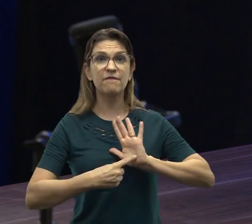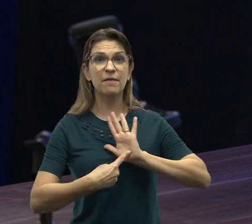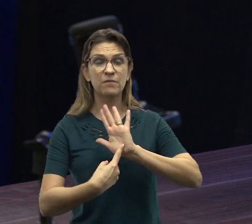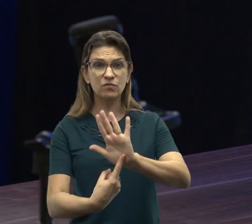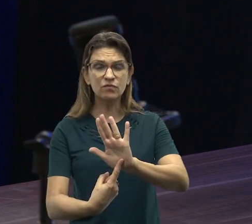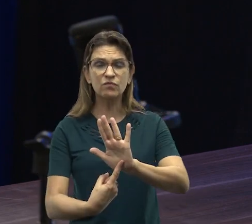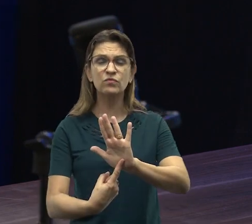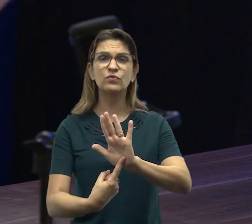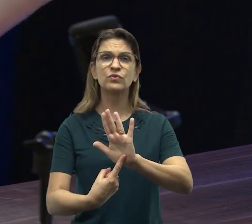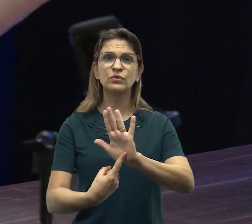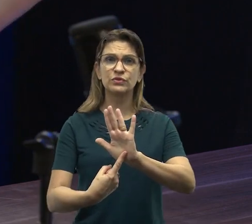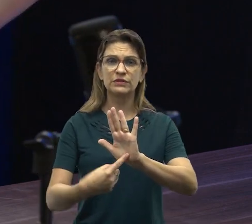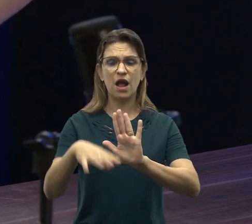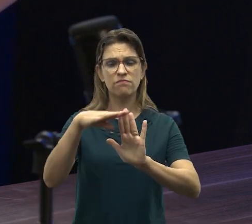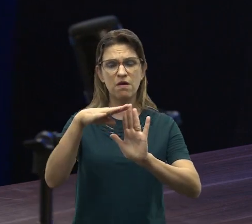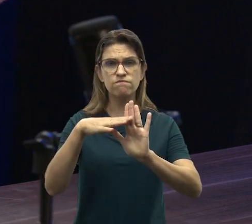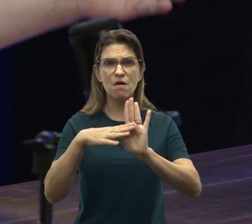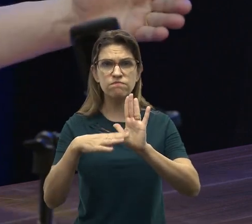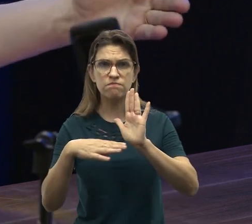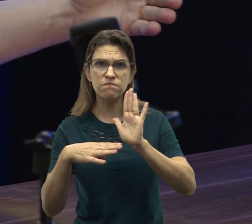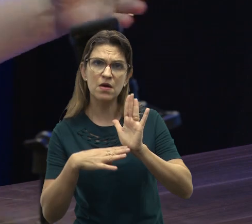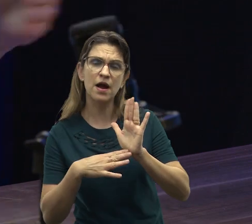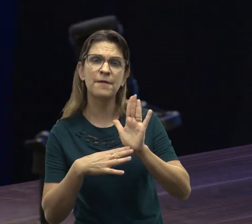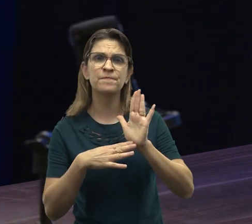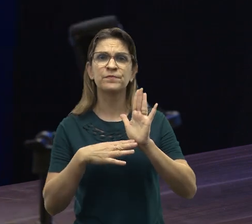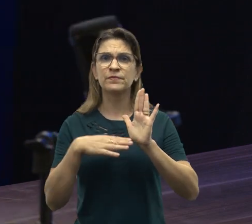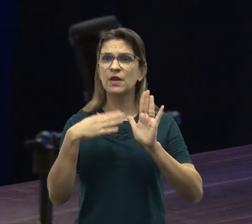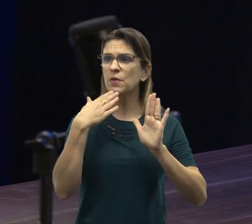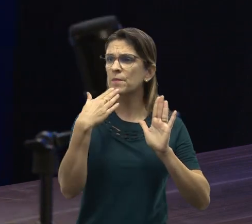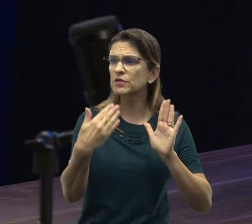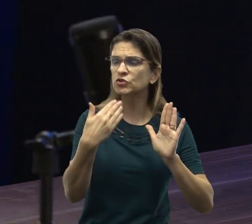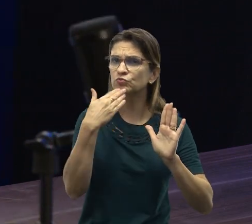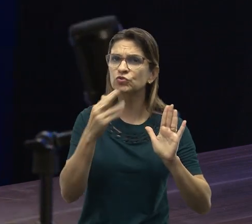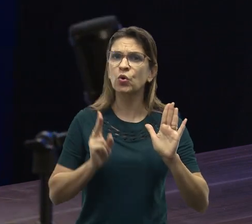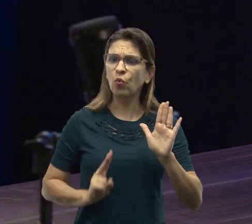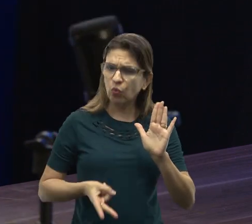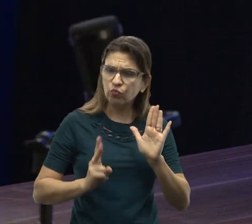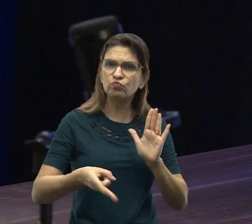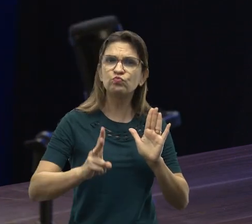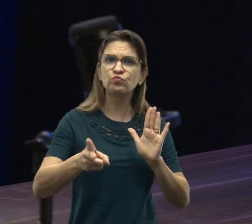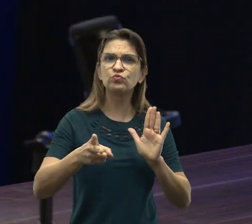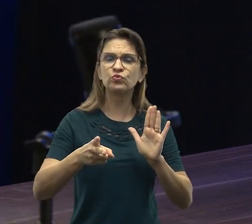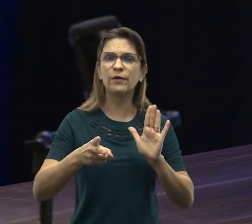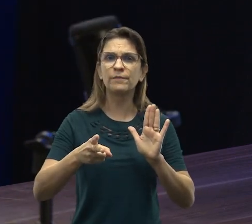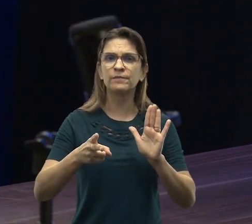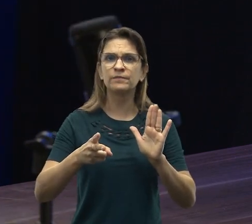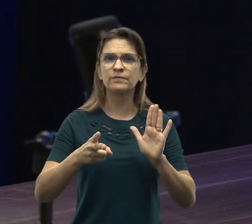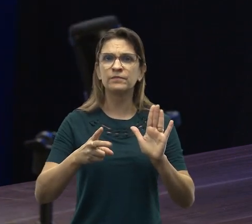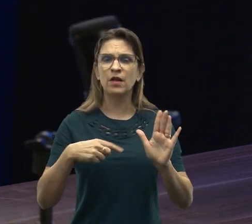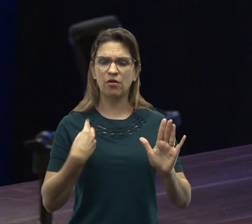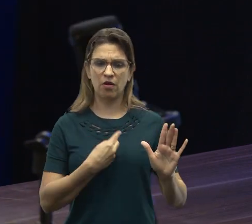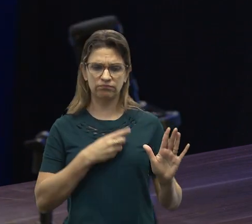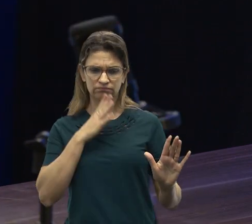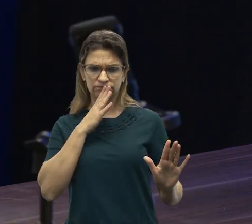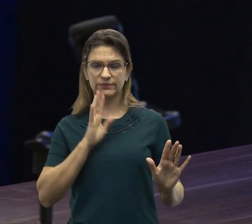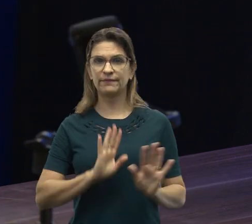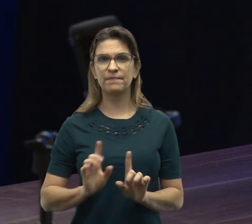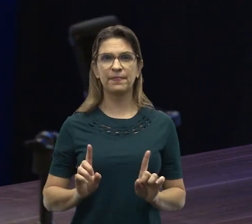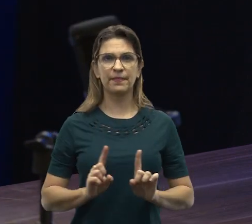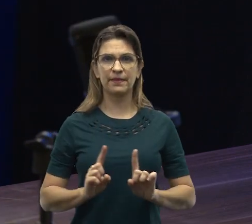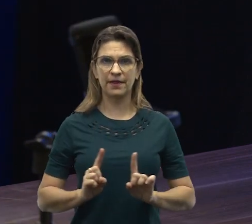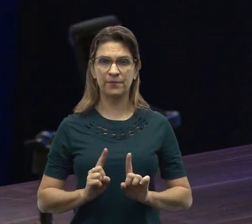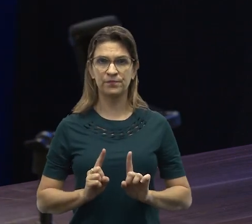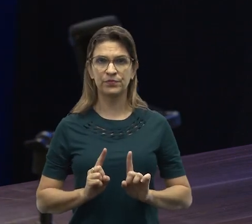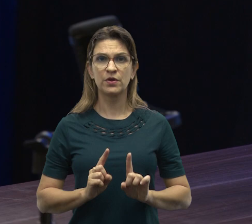também na cobrança de que isso se concretize. Nós só vamos sossegar, eu estou falando como presidente da Comissão de